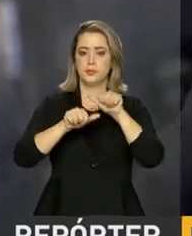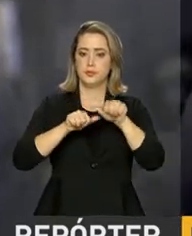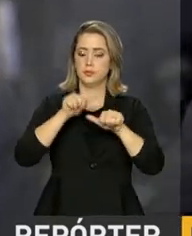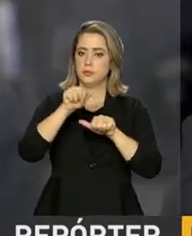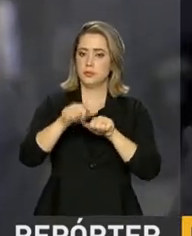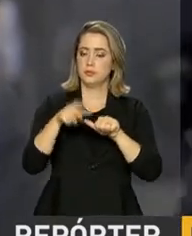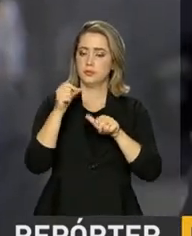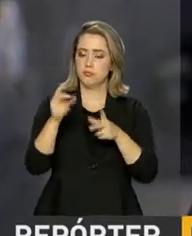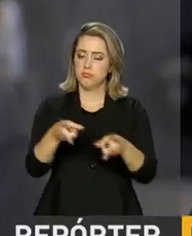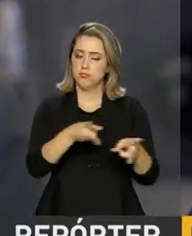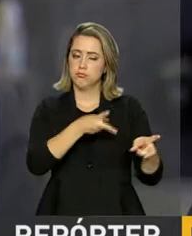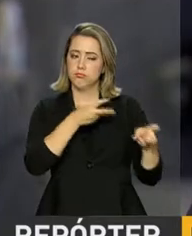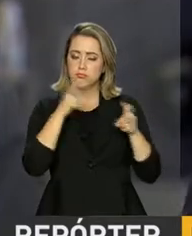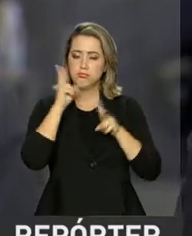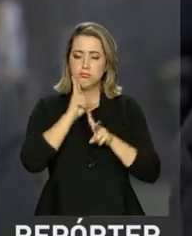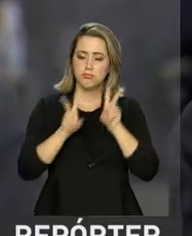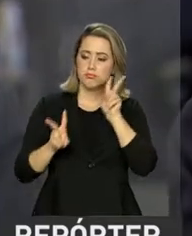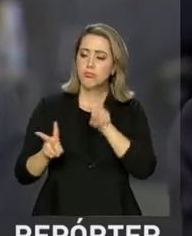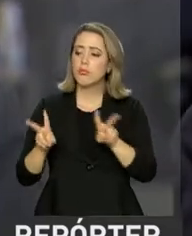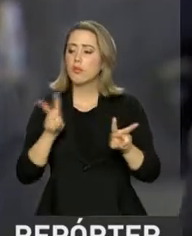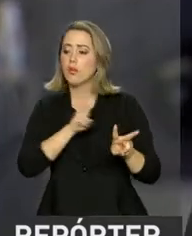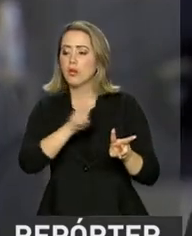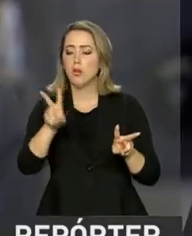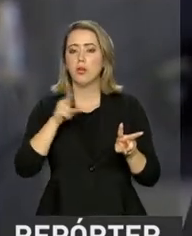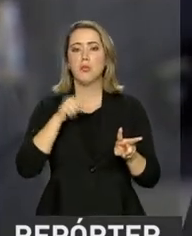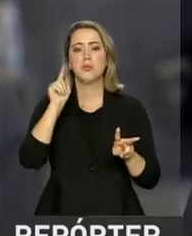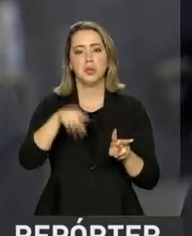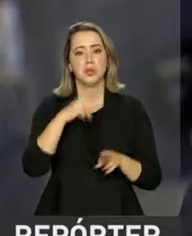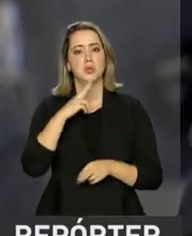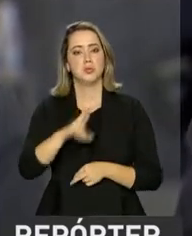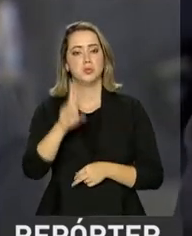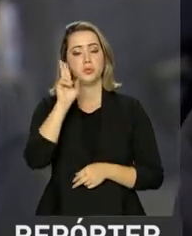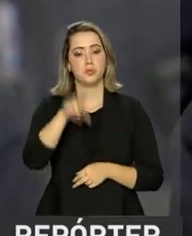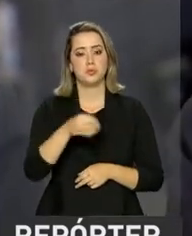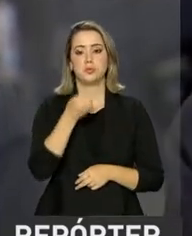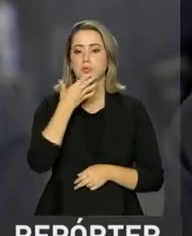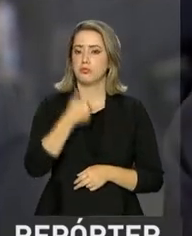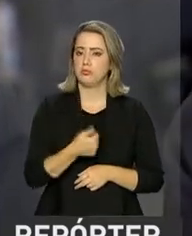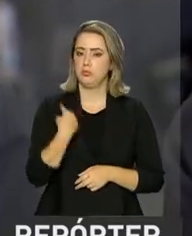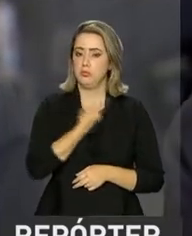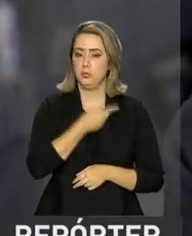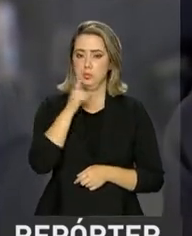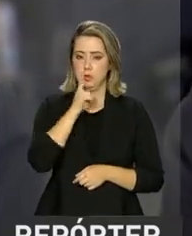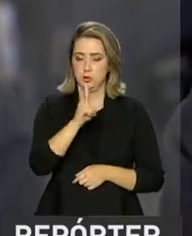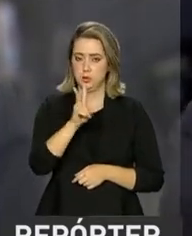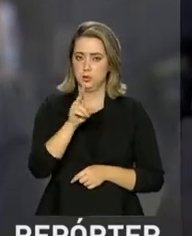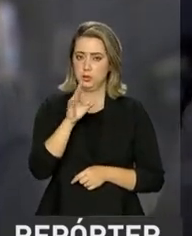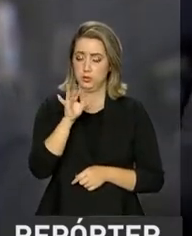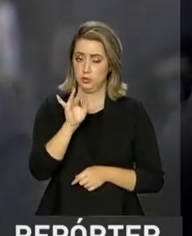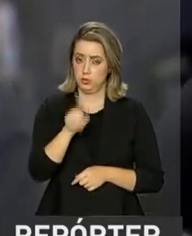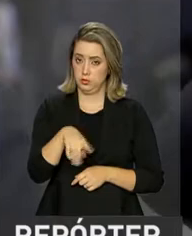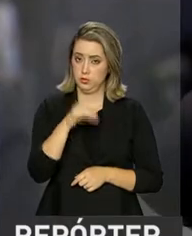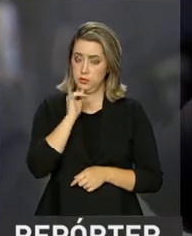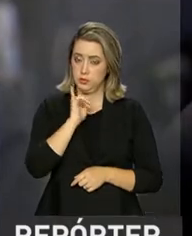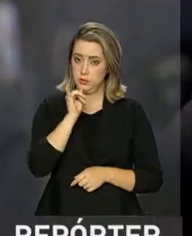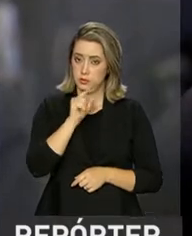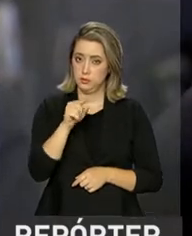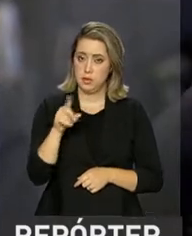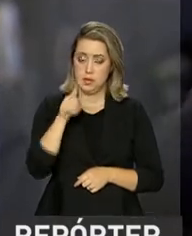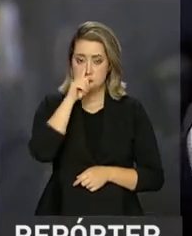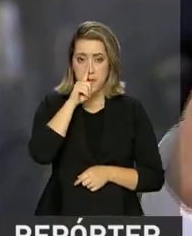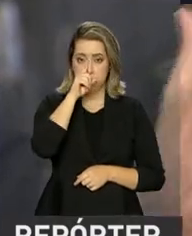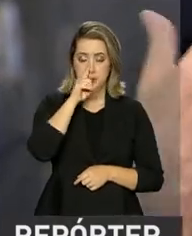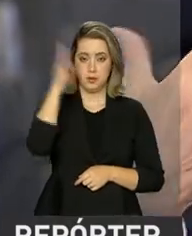e os efeitos são de fato impressionantes se nós olharmos por exemplo para a medida de risco